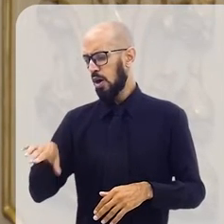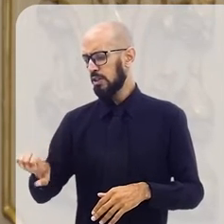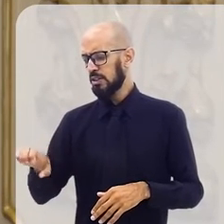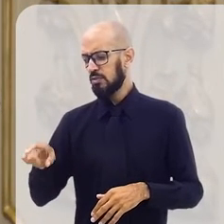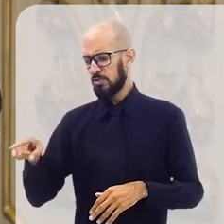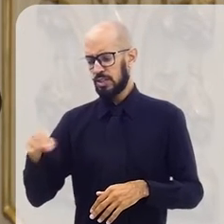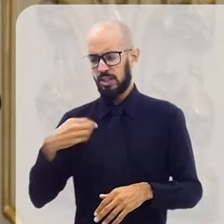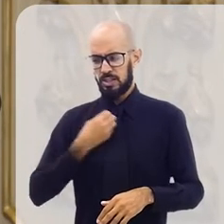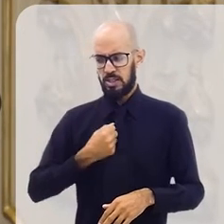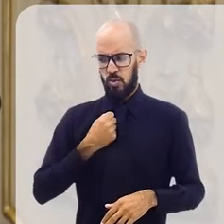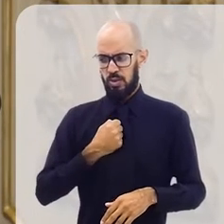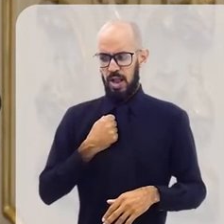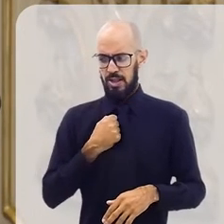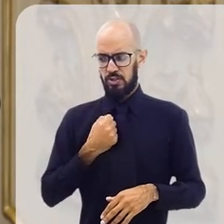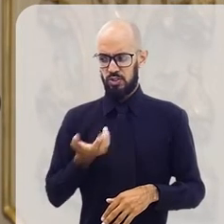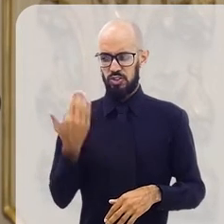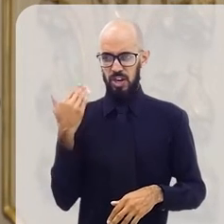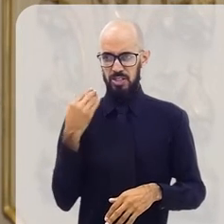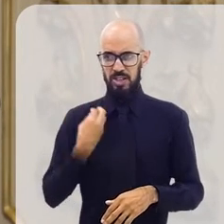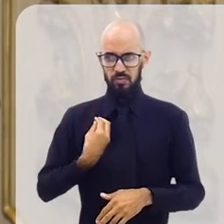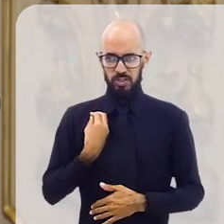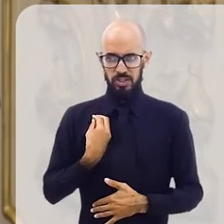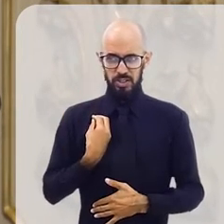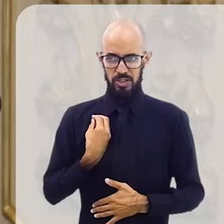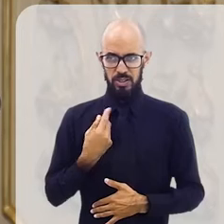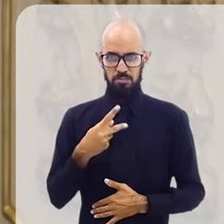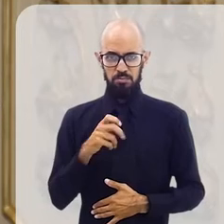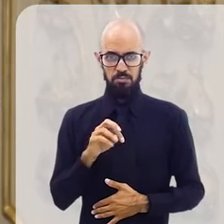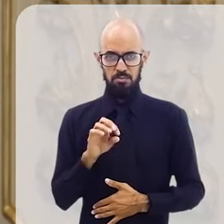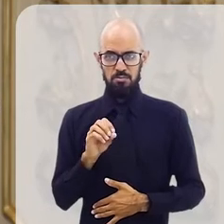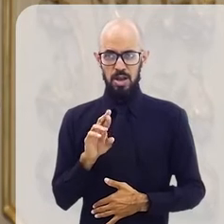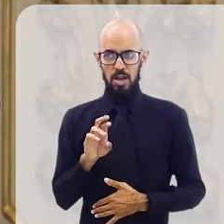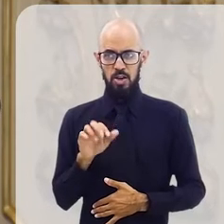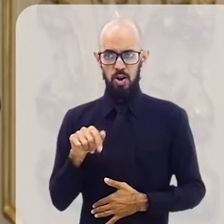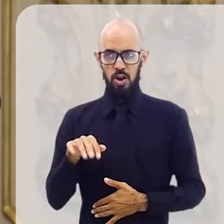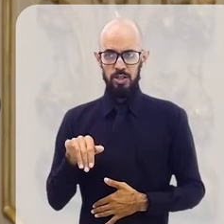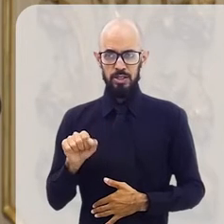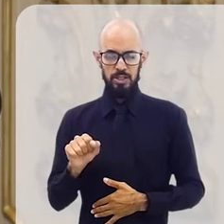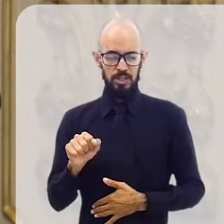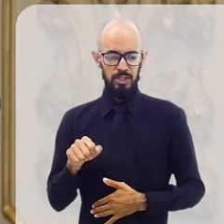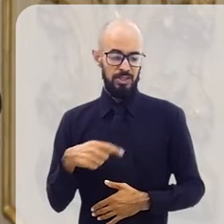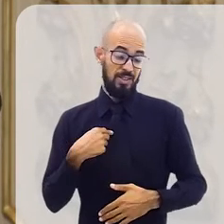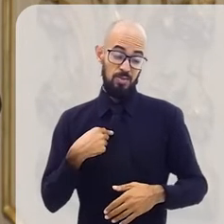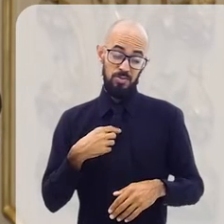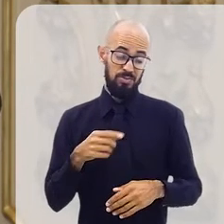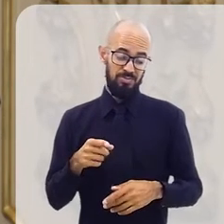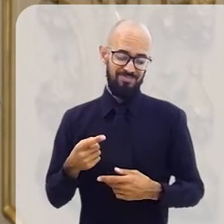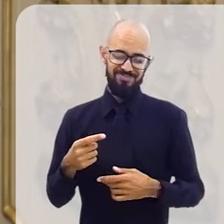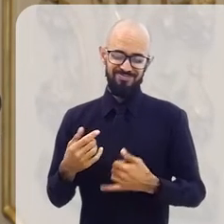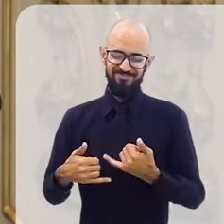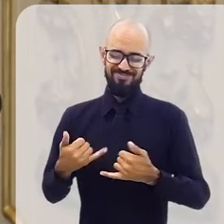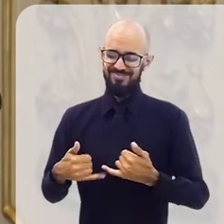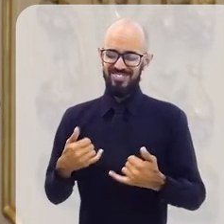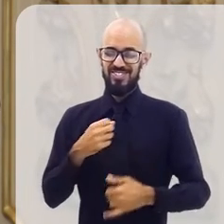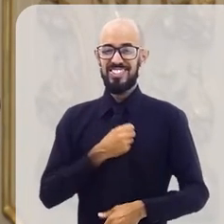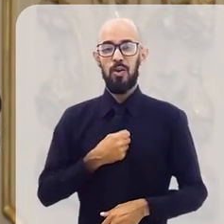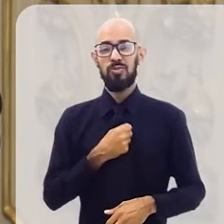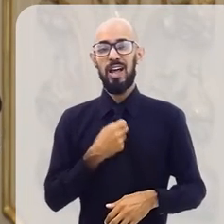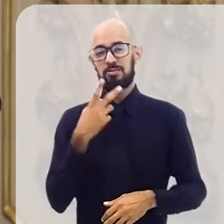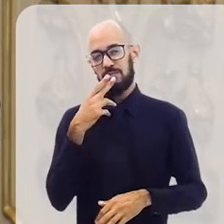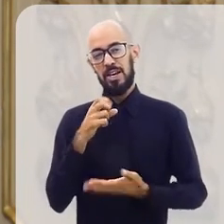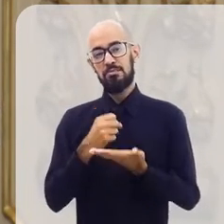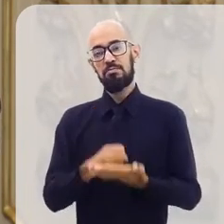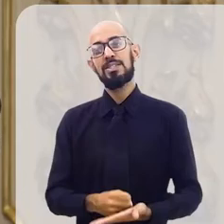tem saudades da vida Paroquial eu sempre brincava dessa Costa saudades é uma coisa muito ela é